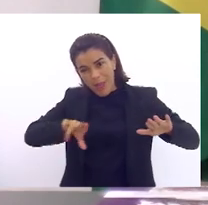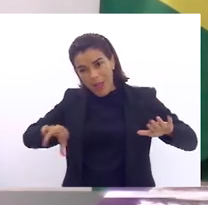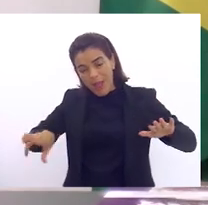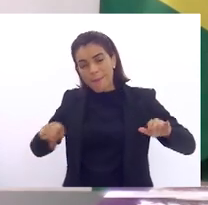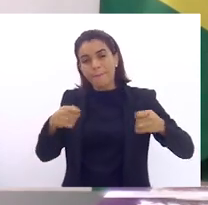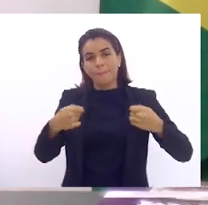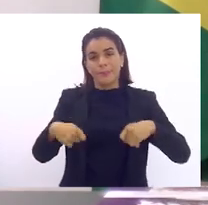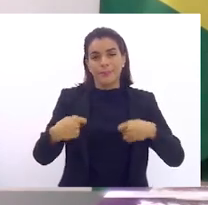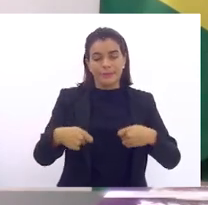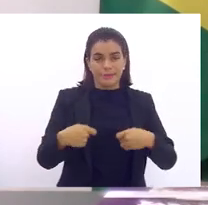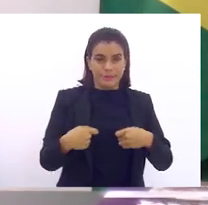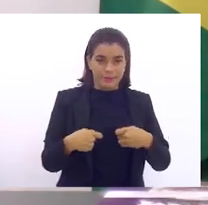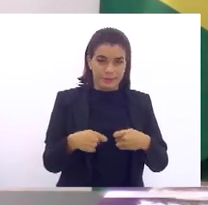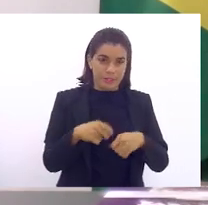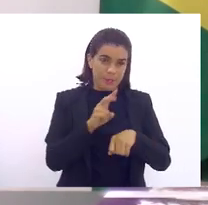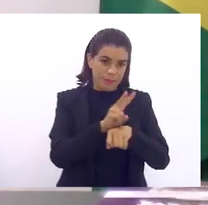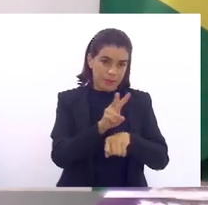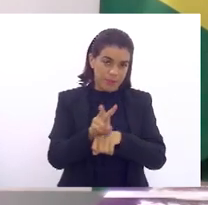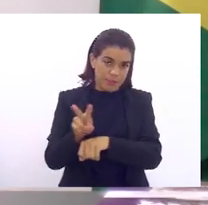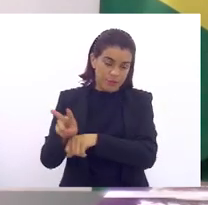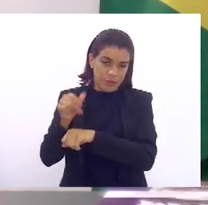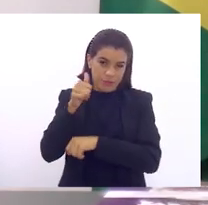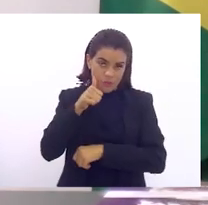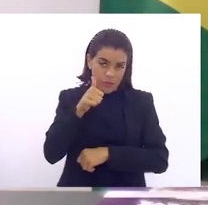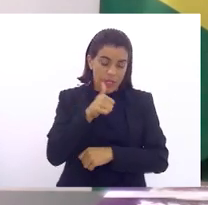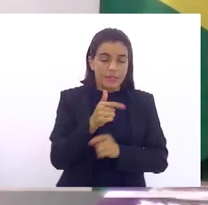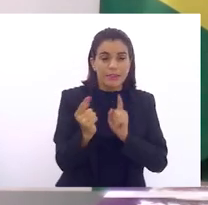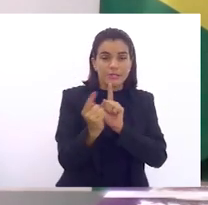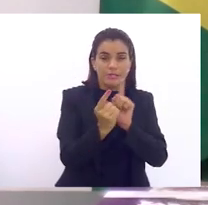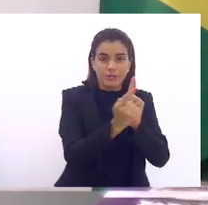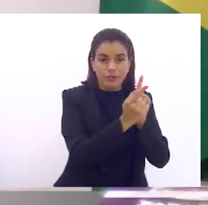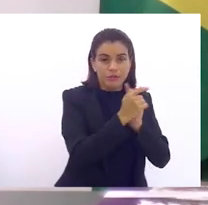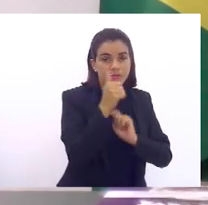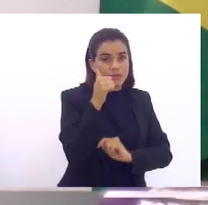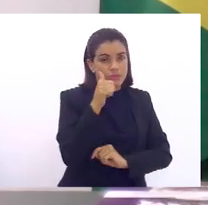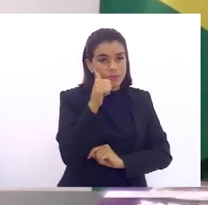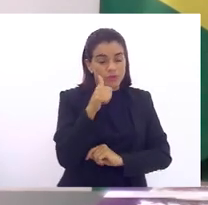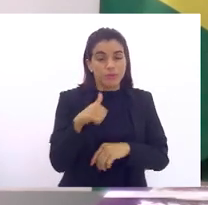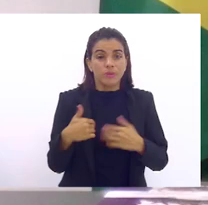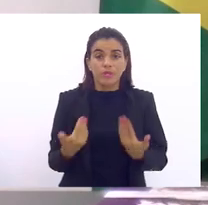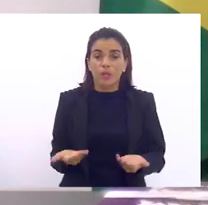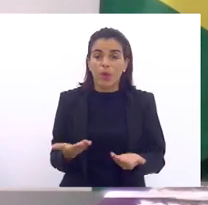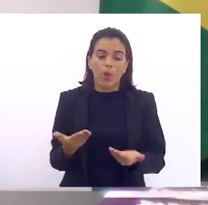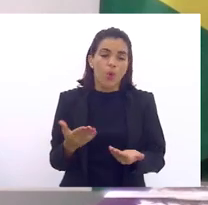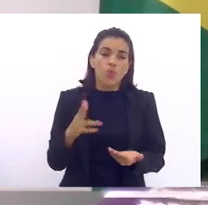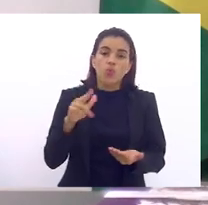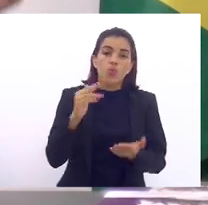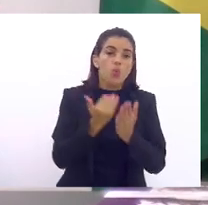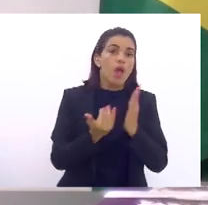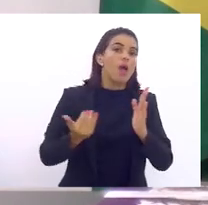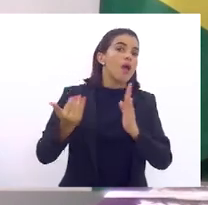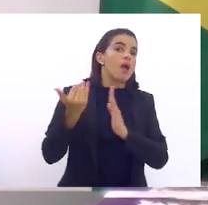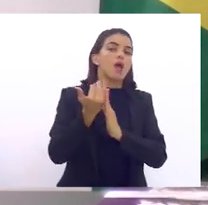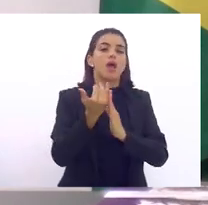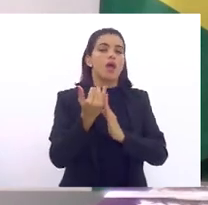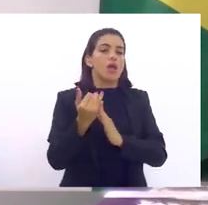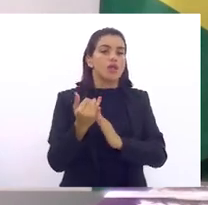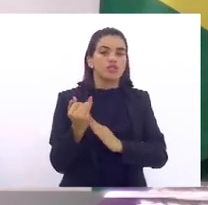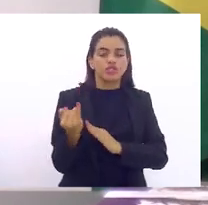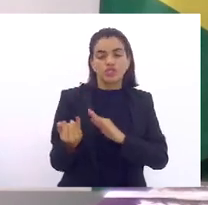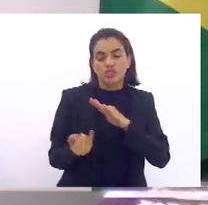posicionar na na proteção às mulheres no atendimento às mulheres Eh então nunca é demais que mais uma